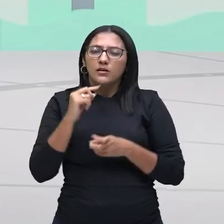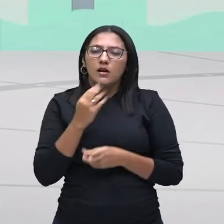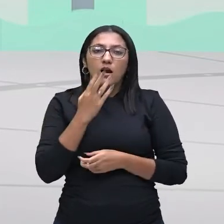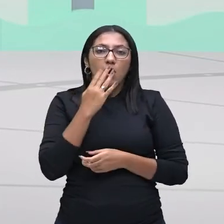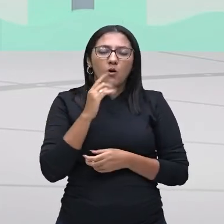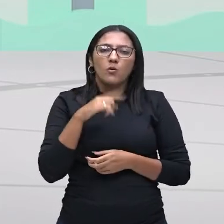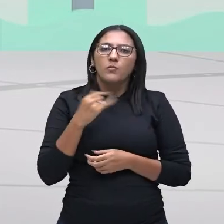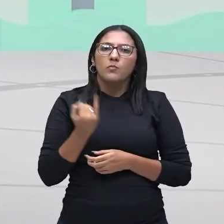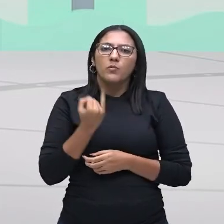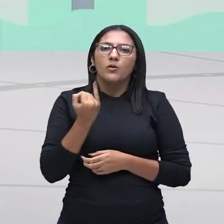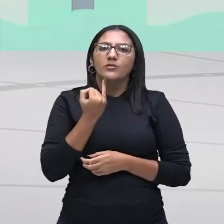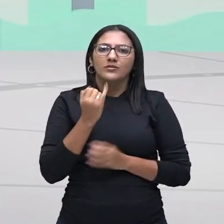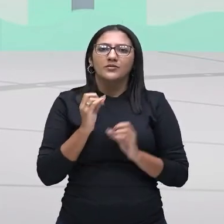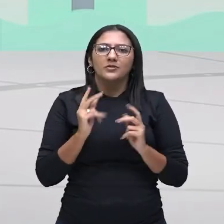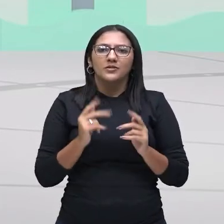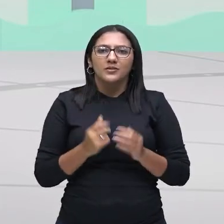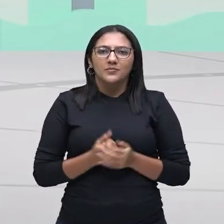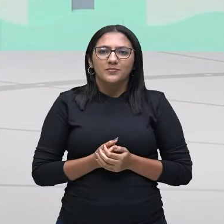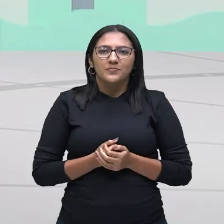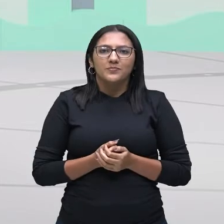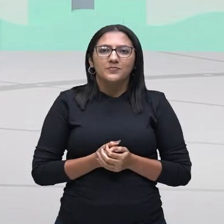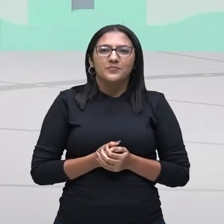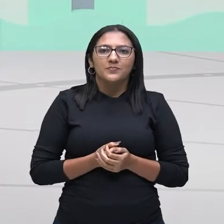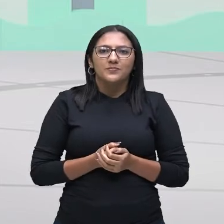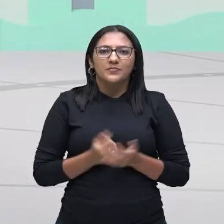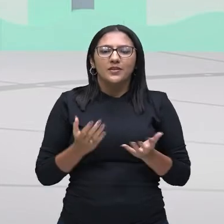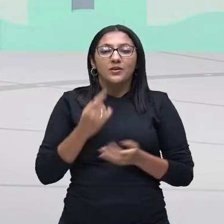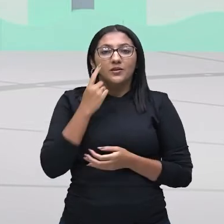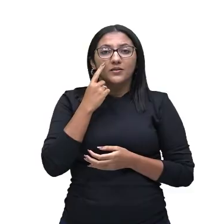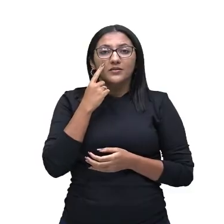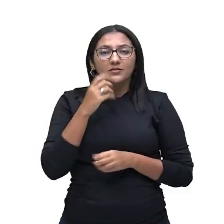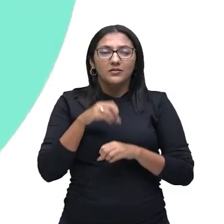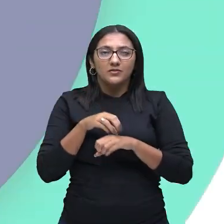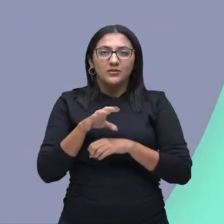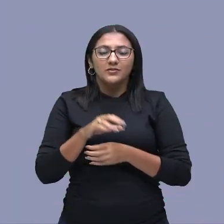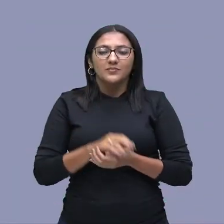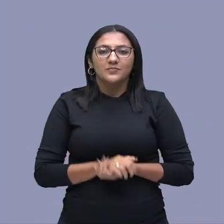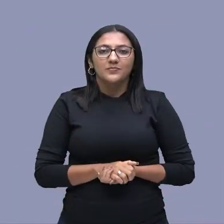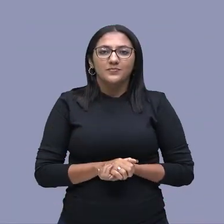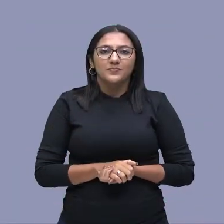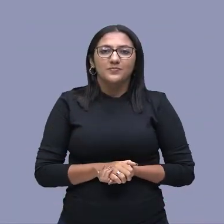muito importante, tá bom? E agora nós vamos para o nosso aplicando.